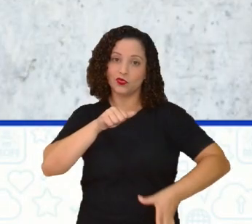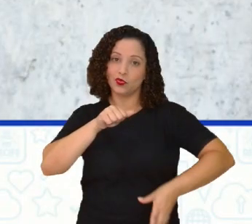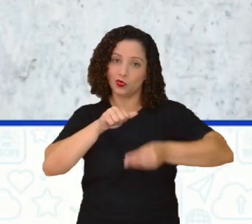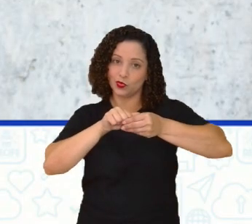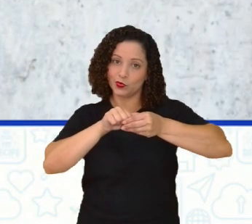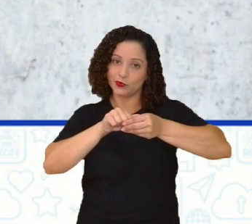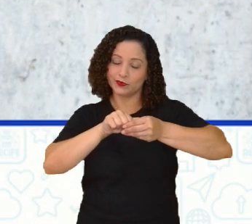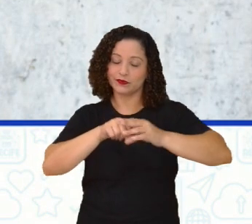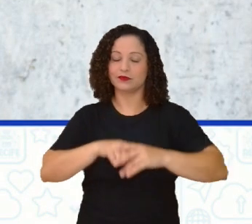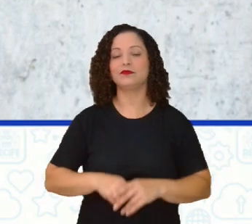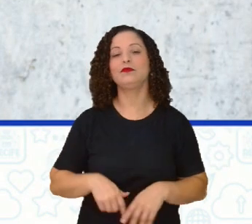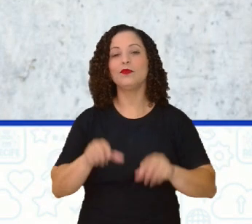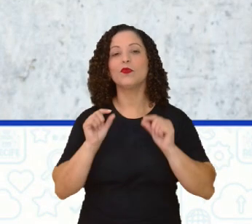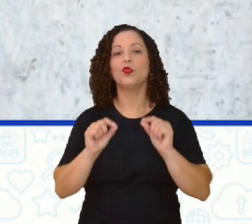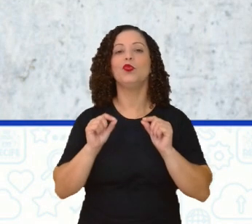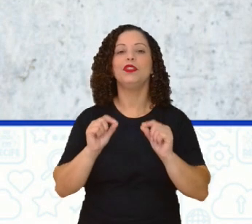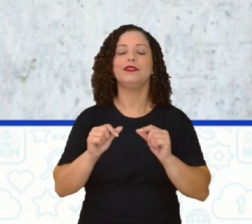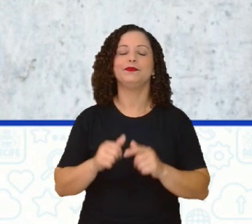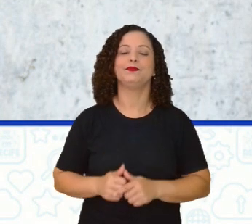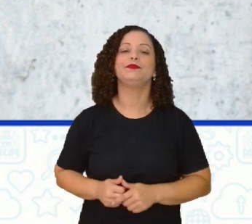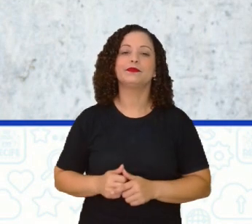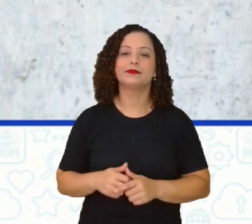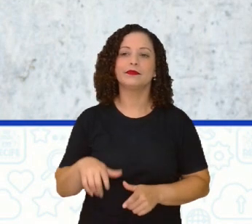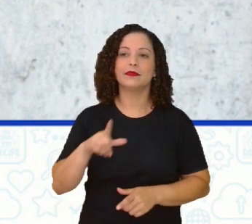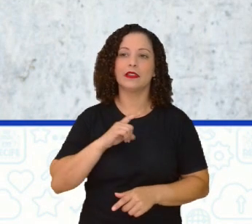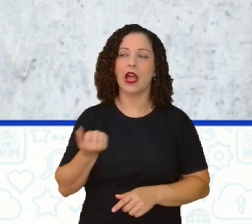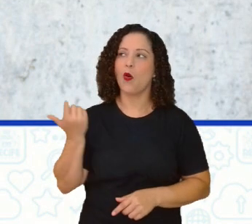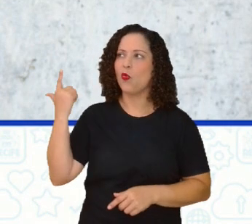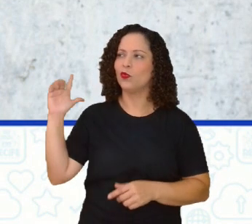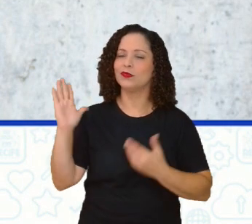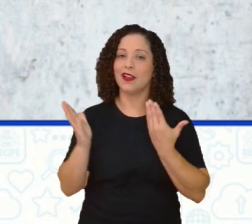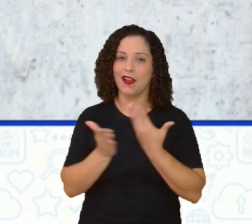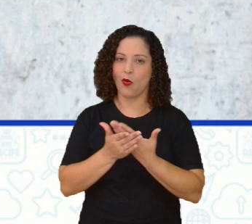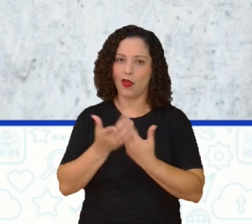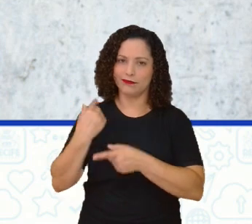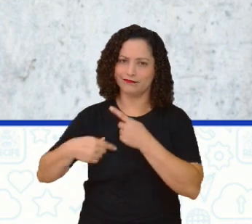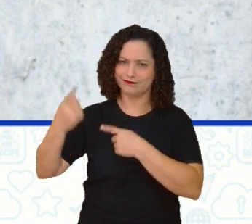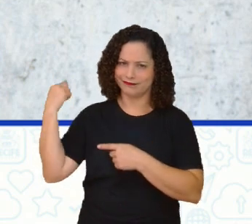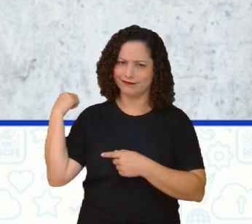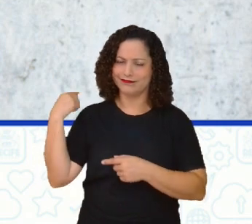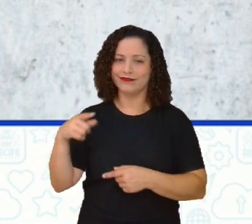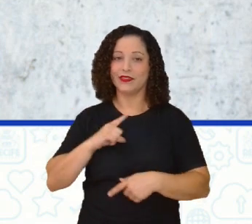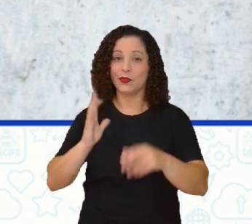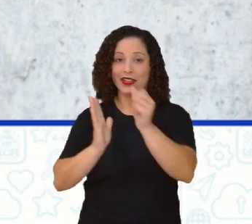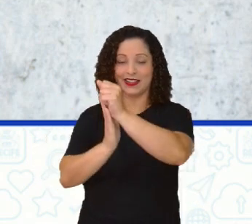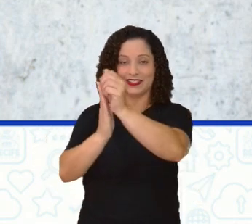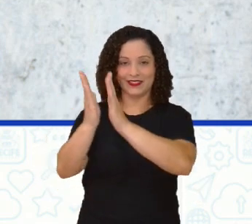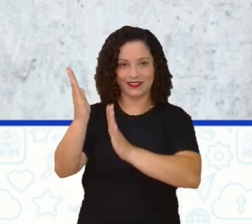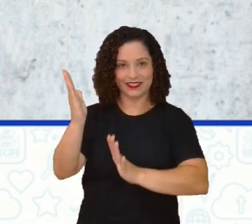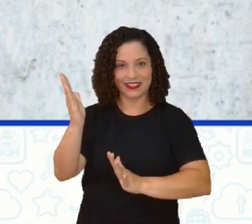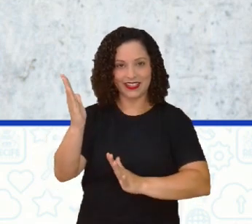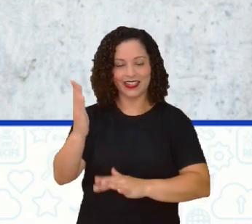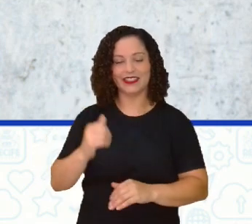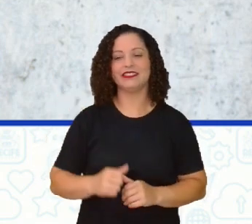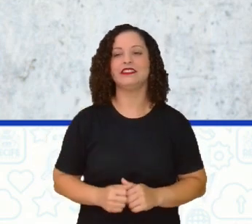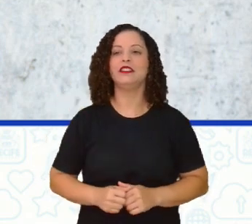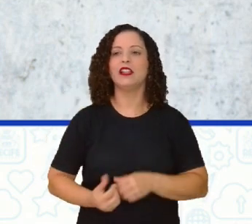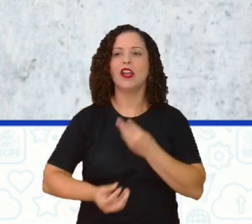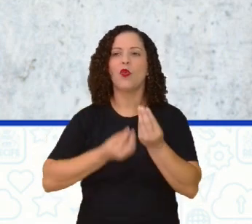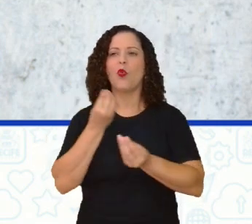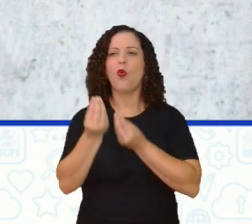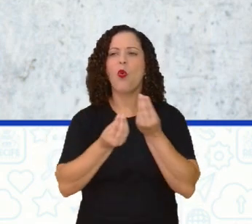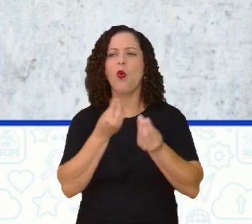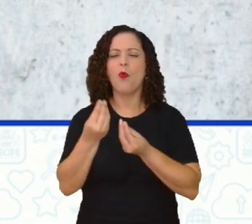outras expressões equivalentes. Então, na última aula, eu coloquei para vocês uma atividade, né? Está aí